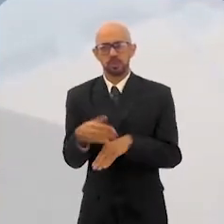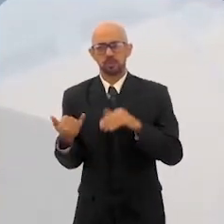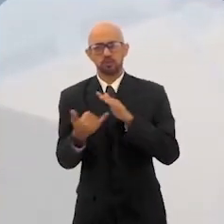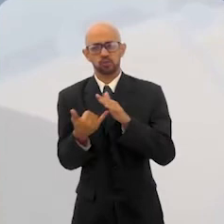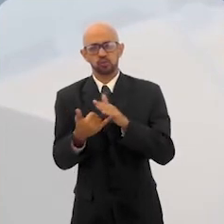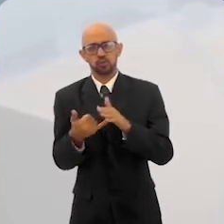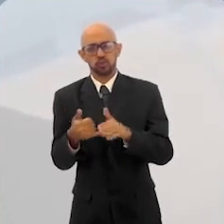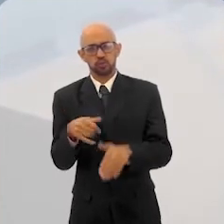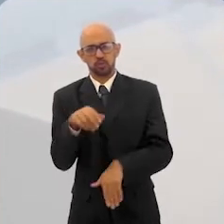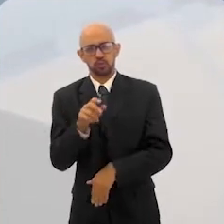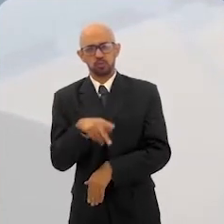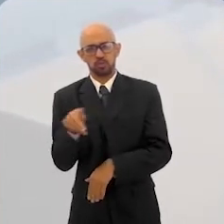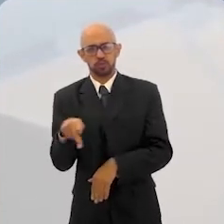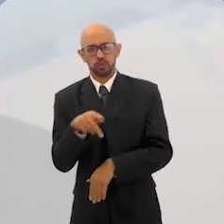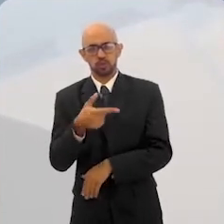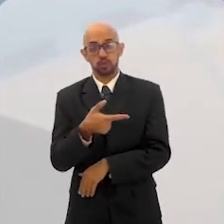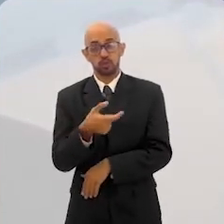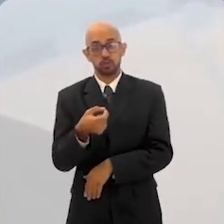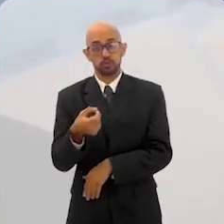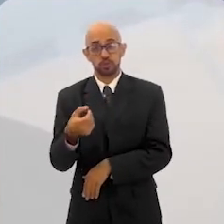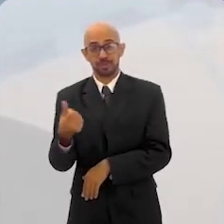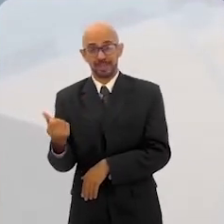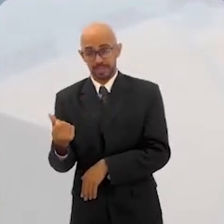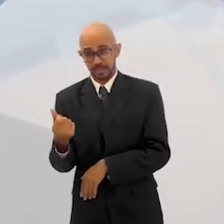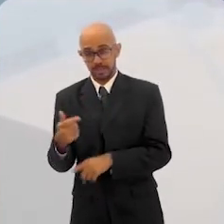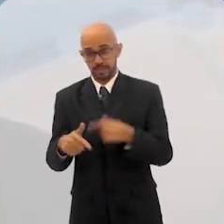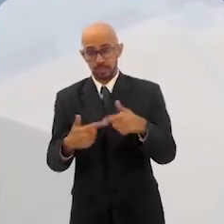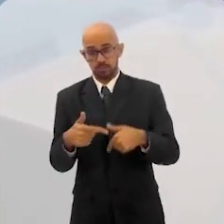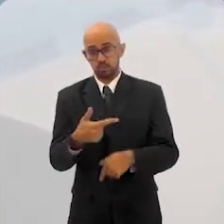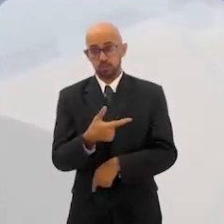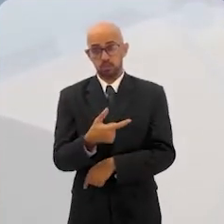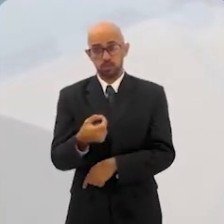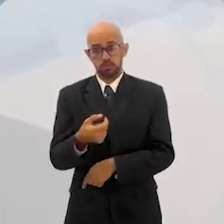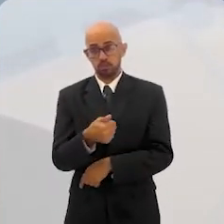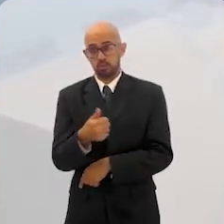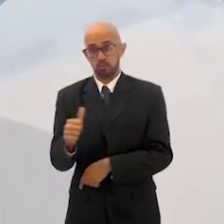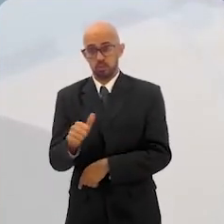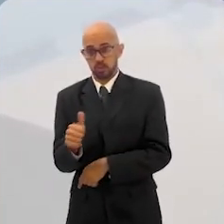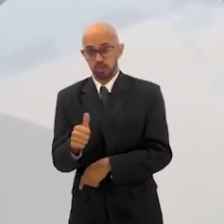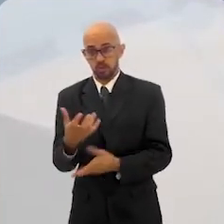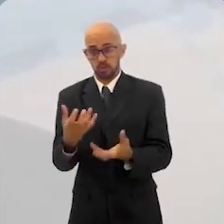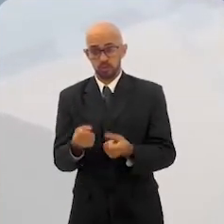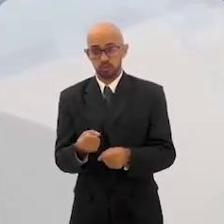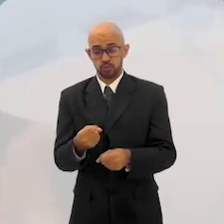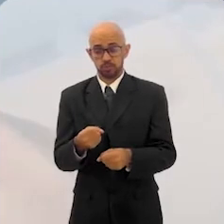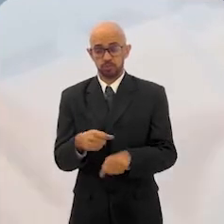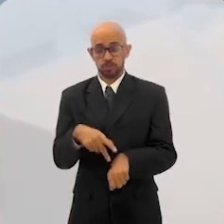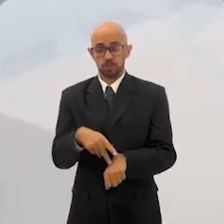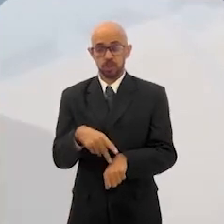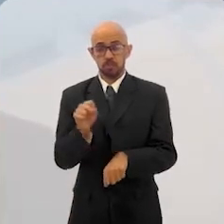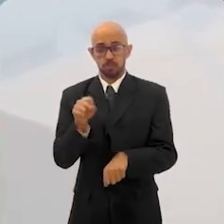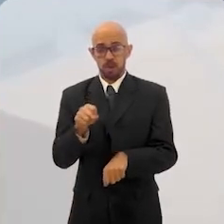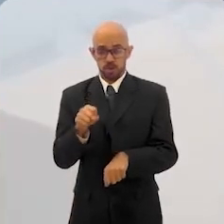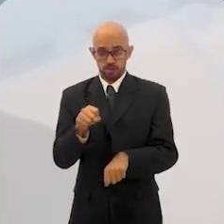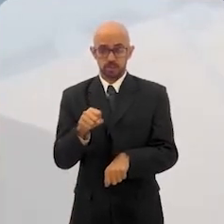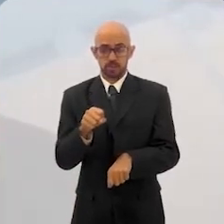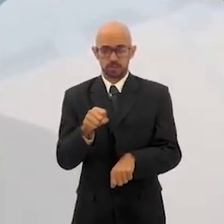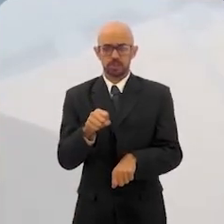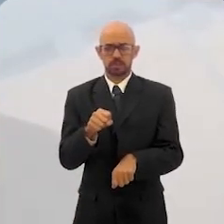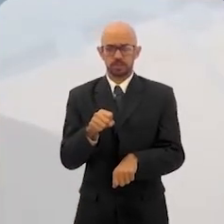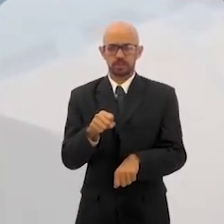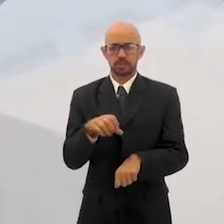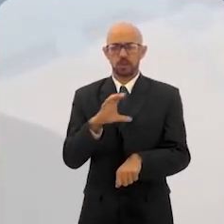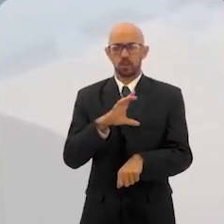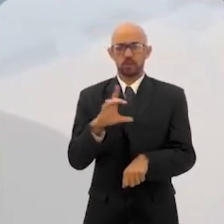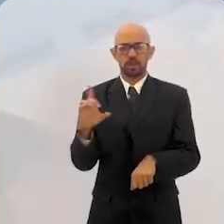como professor. E em 2011 eu assumo uma pró-reitoria de extensão, depois de ter sido coordenador de curso,